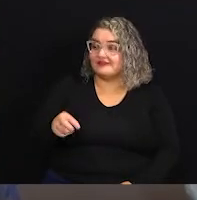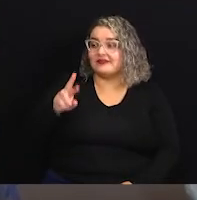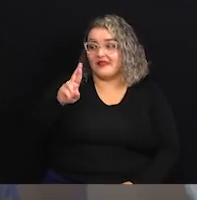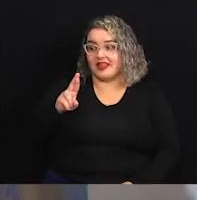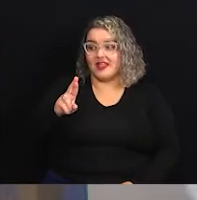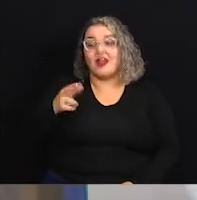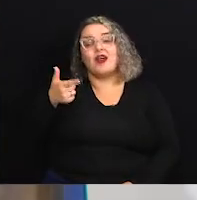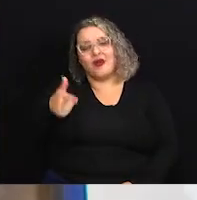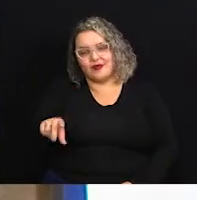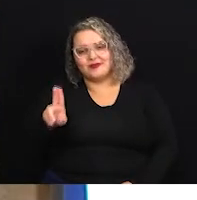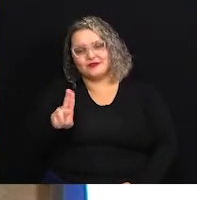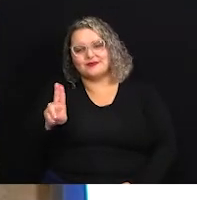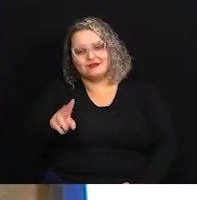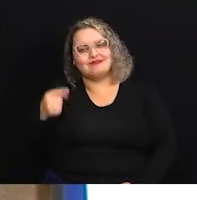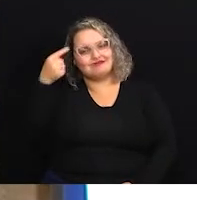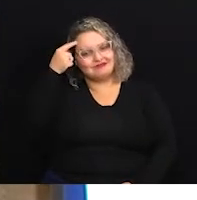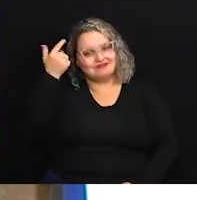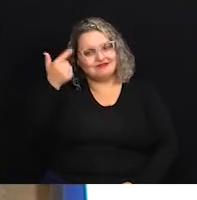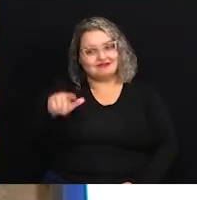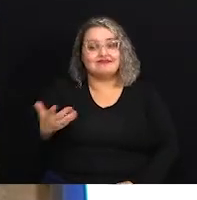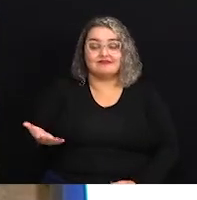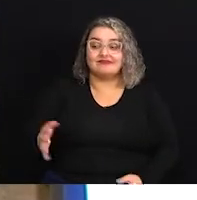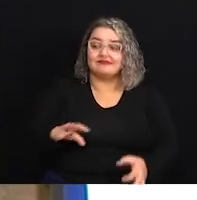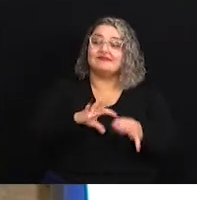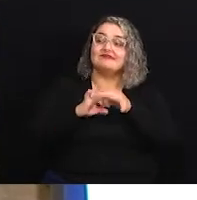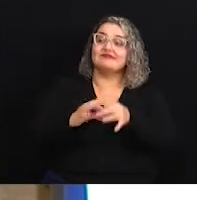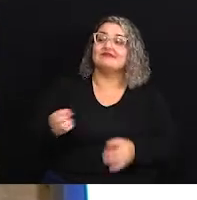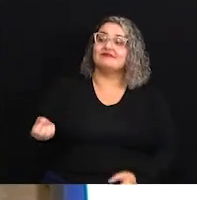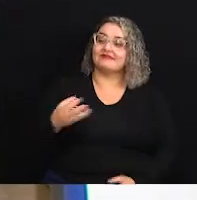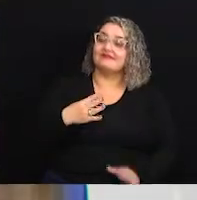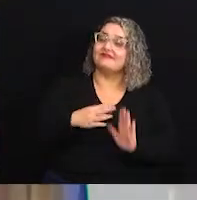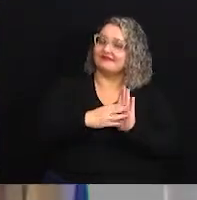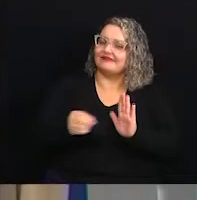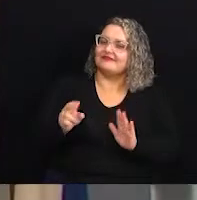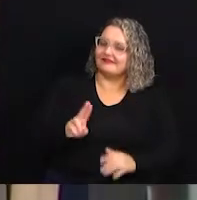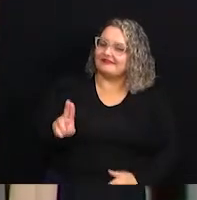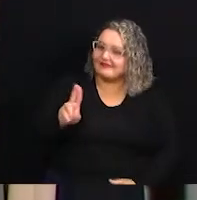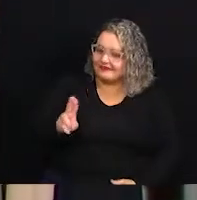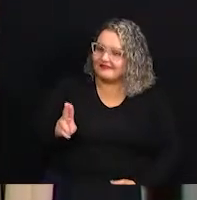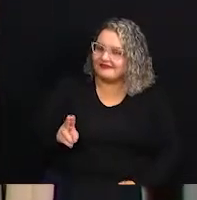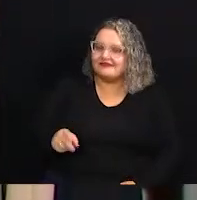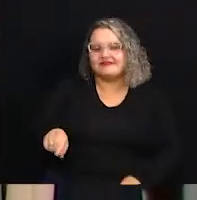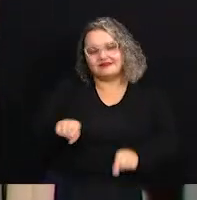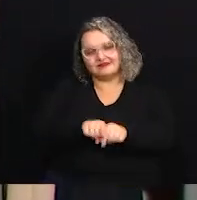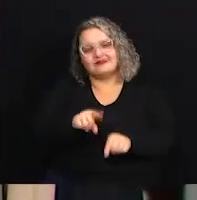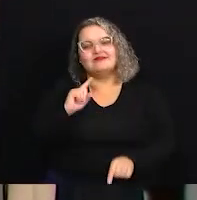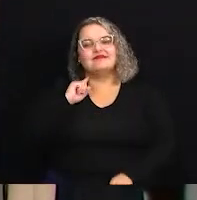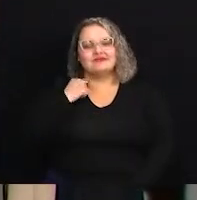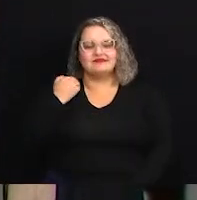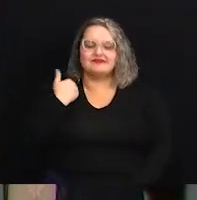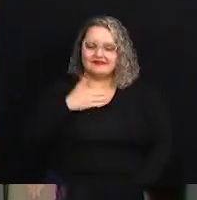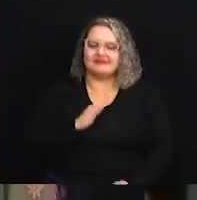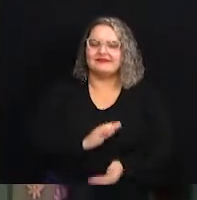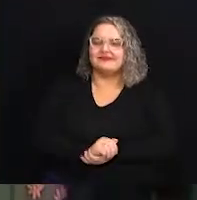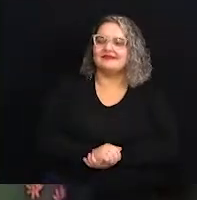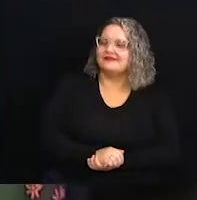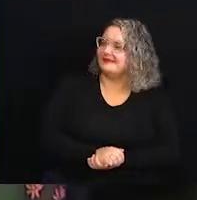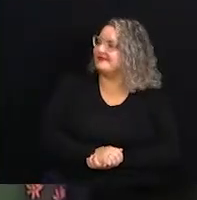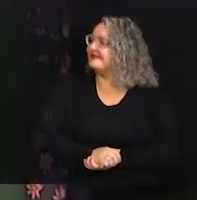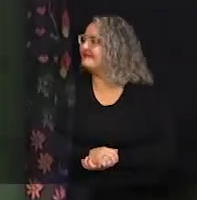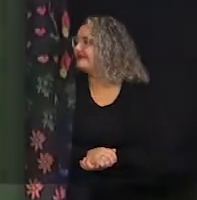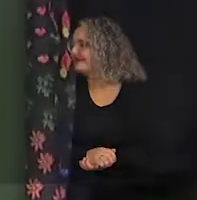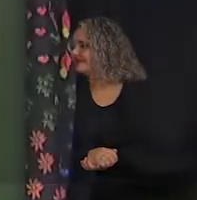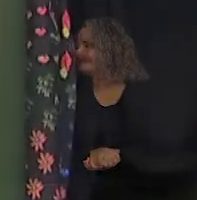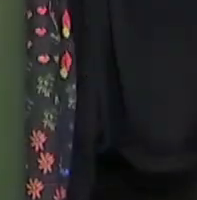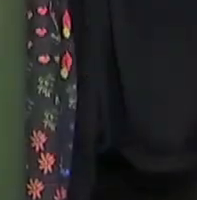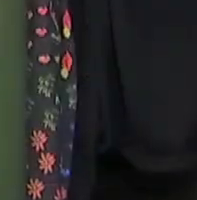fala do R reutilizar e o repensar, que unem um novo modelo de consumir e descartar.